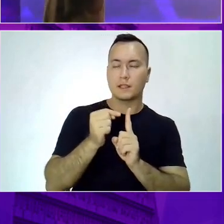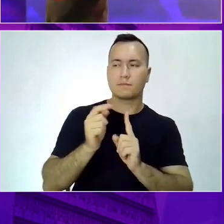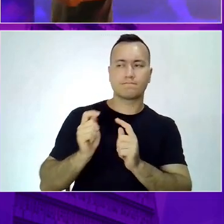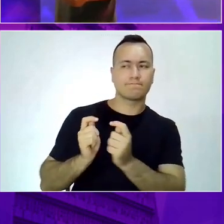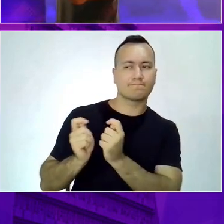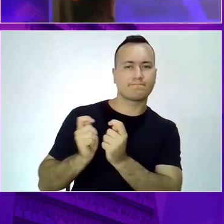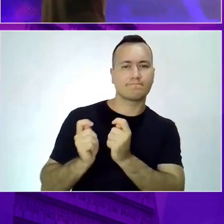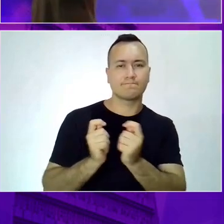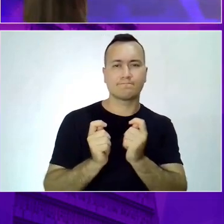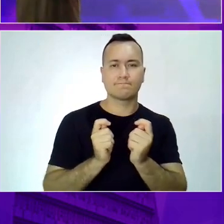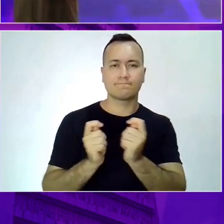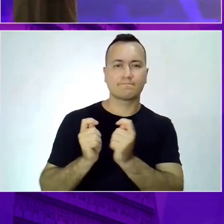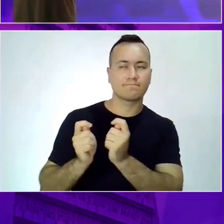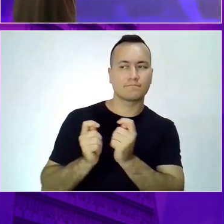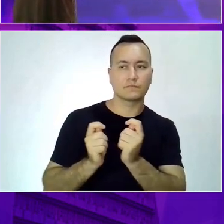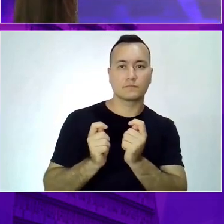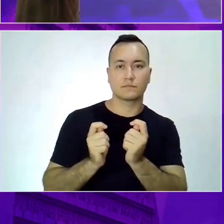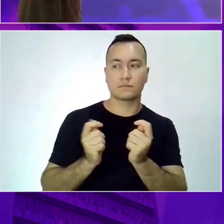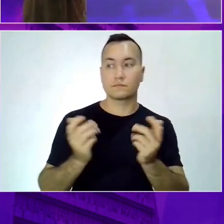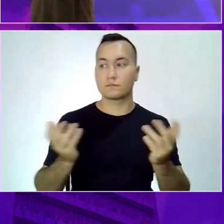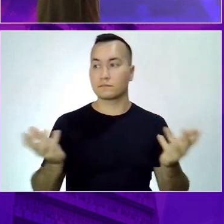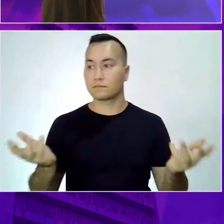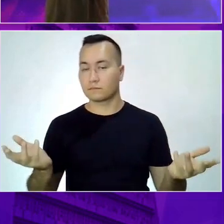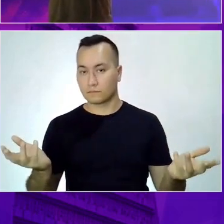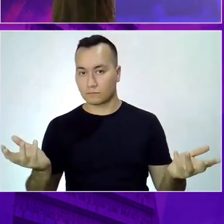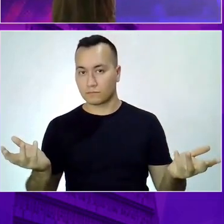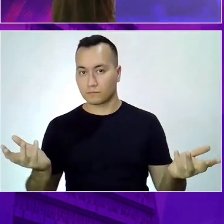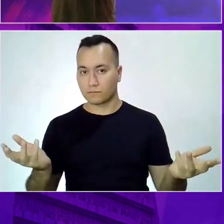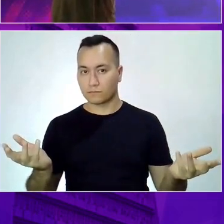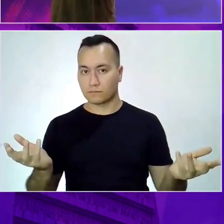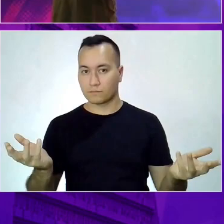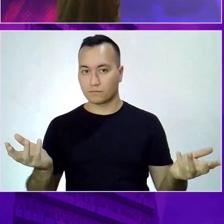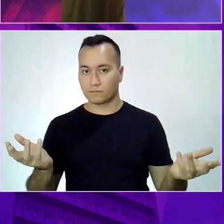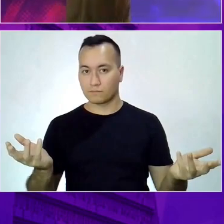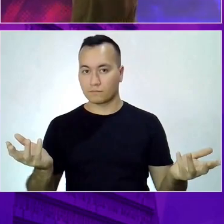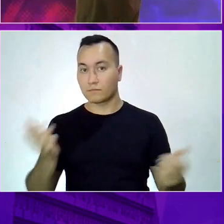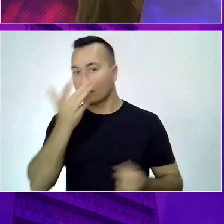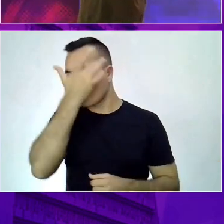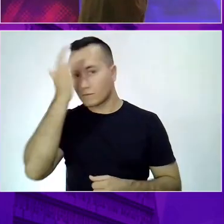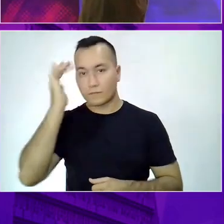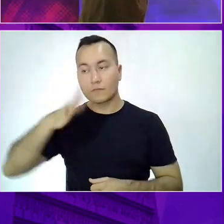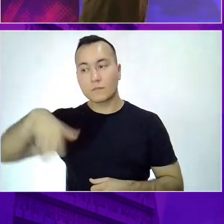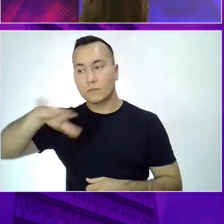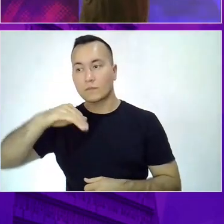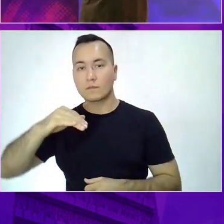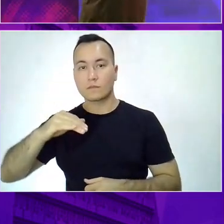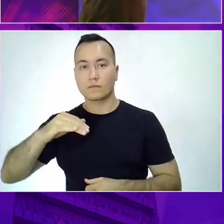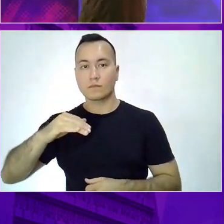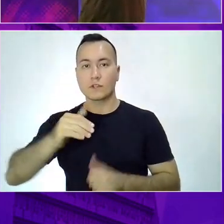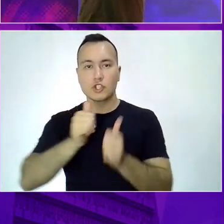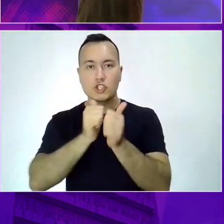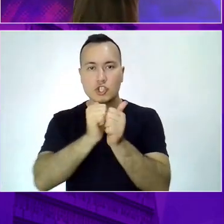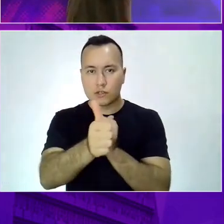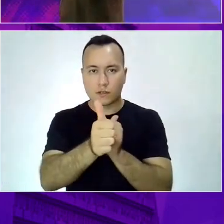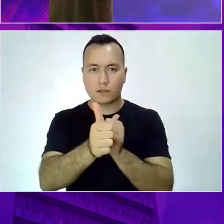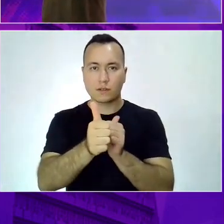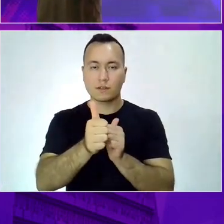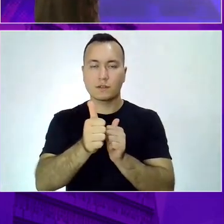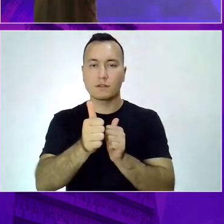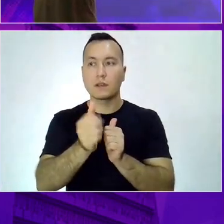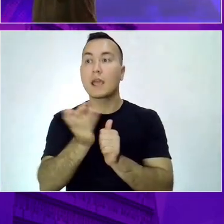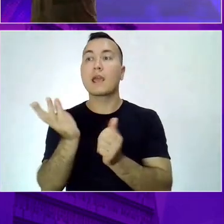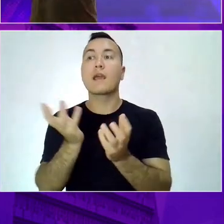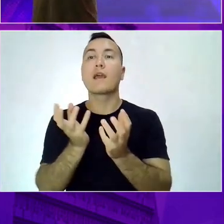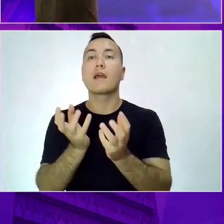estratégia. Jogadores finitos não conseguem... Quando tem um jogador infinito no jogo, o jogador finito